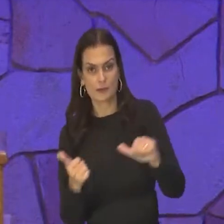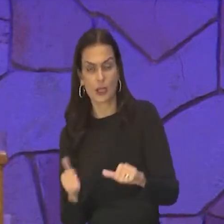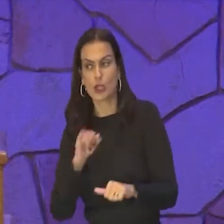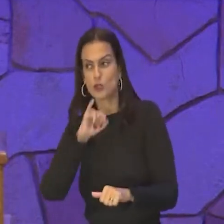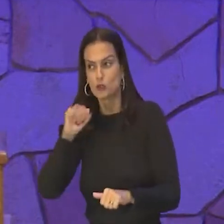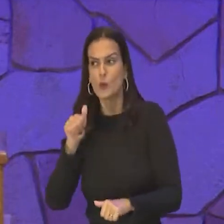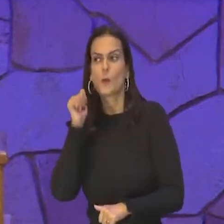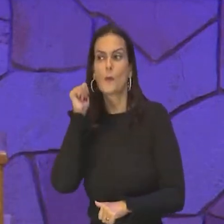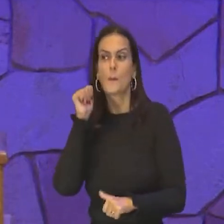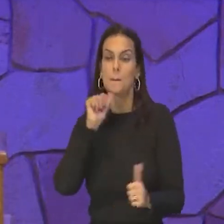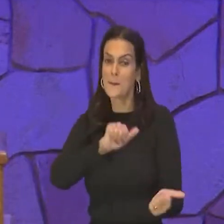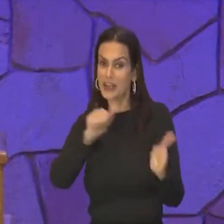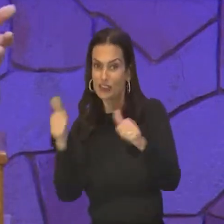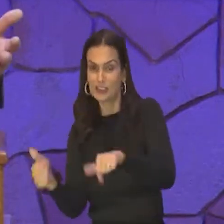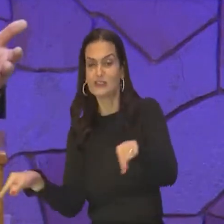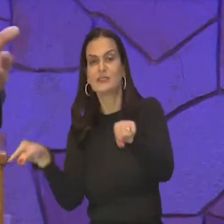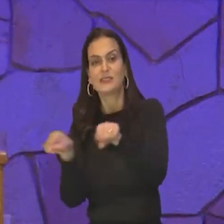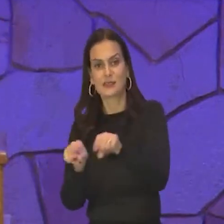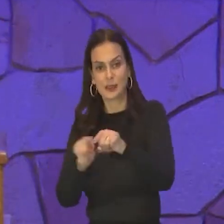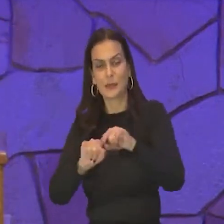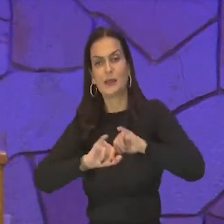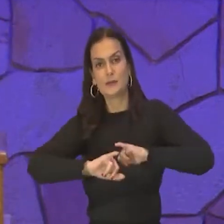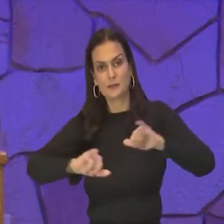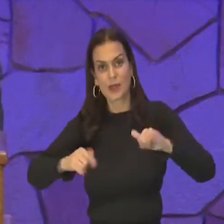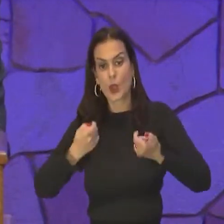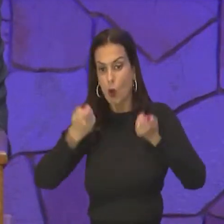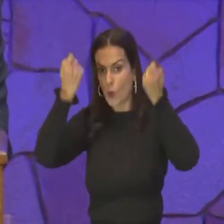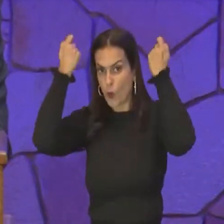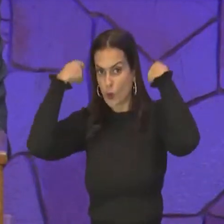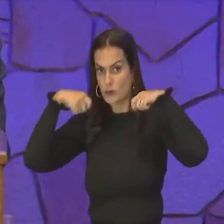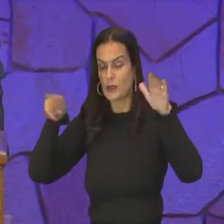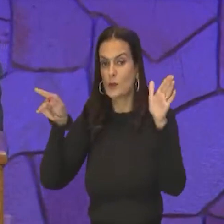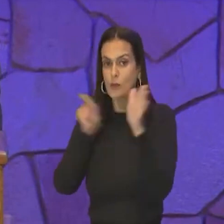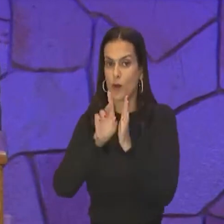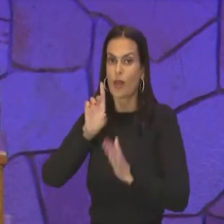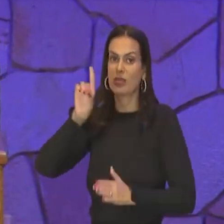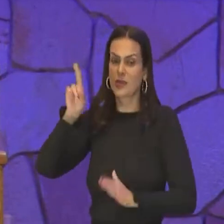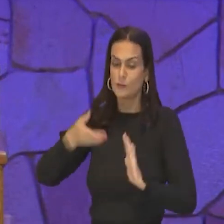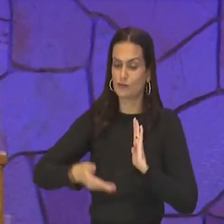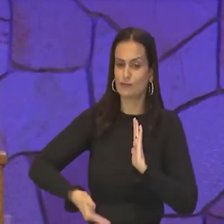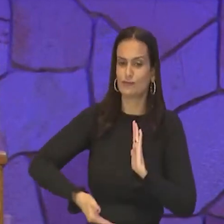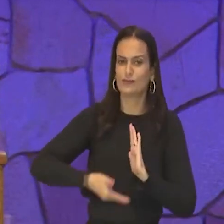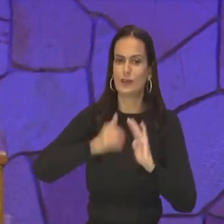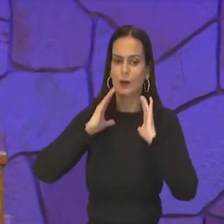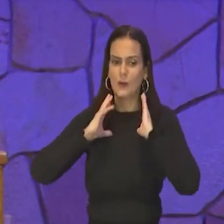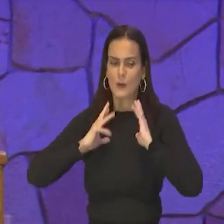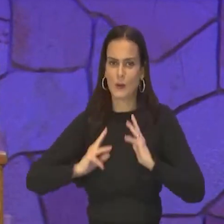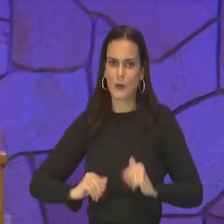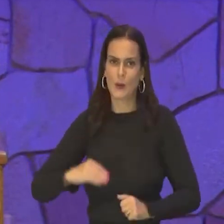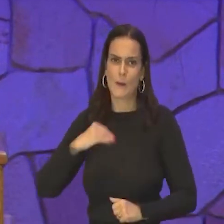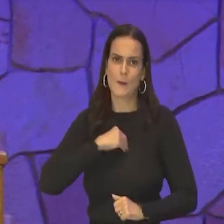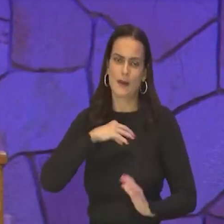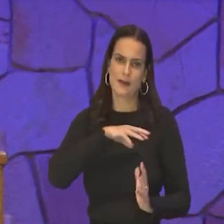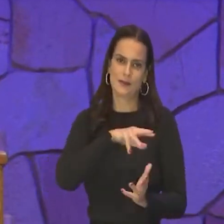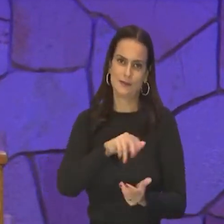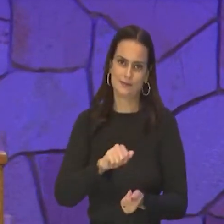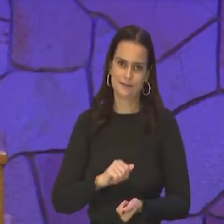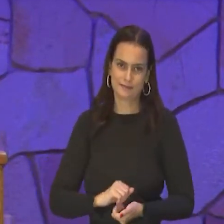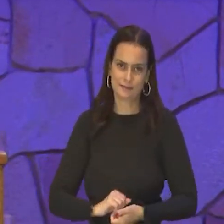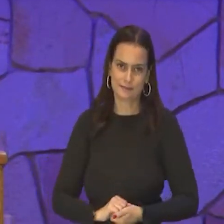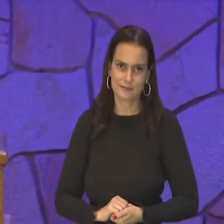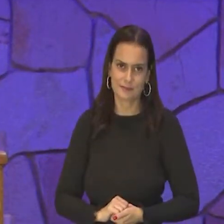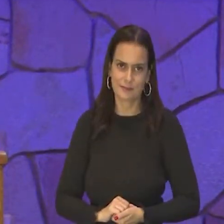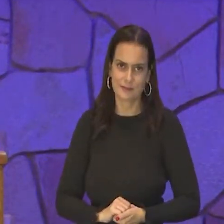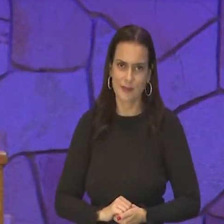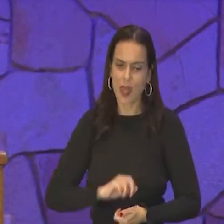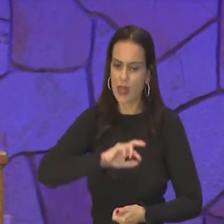então traz esta declaração: eis o Cordeiro de Deus que tira o pecado do mundo. Ele não